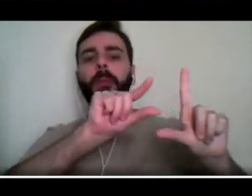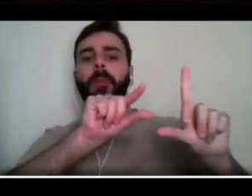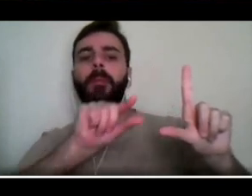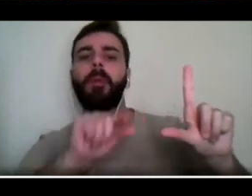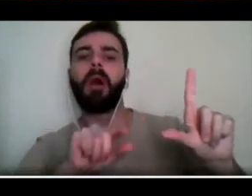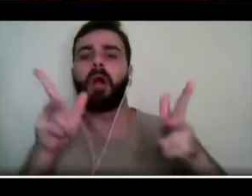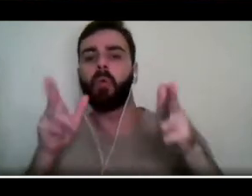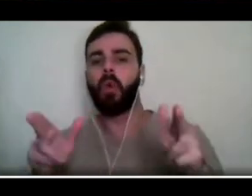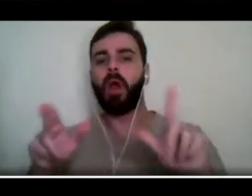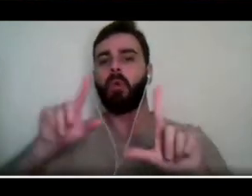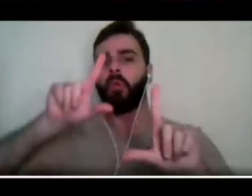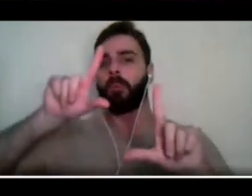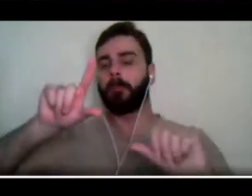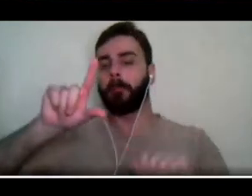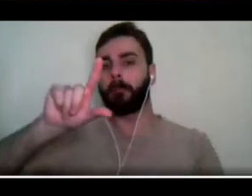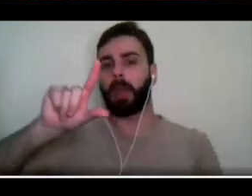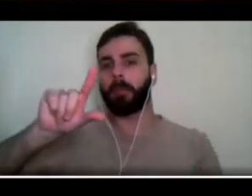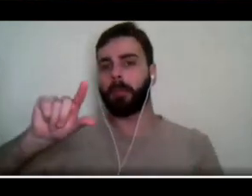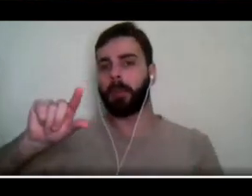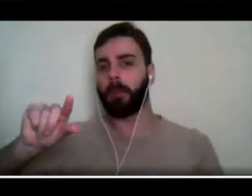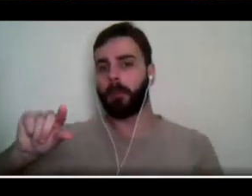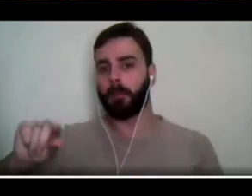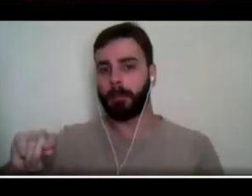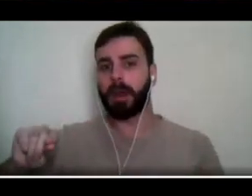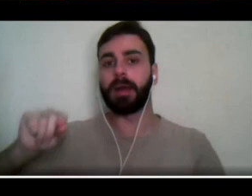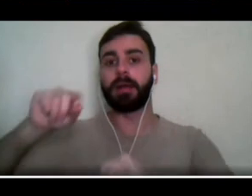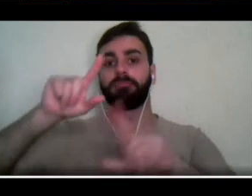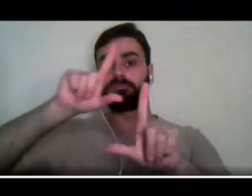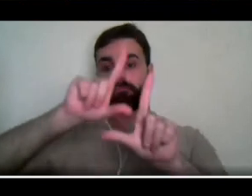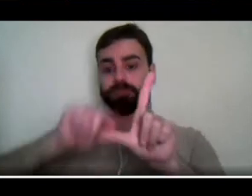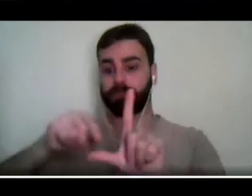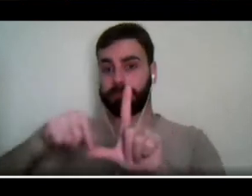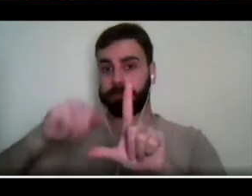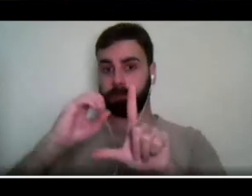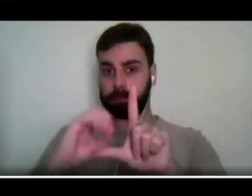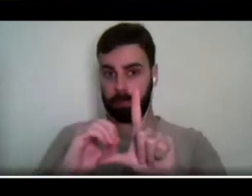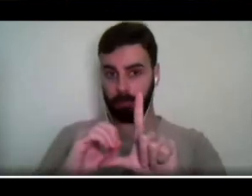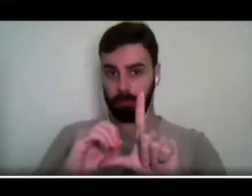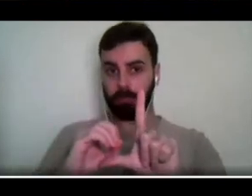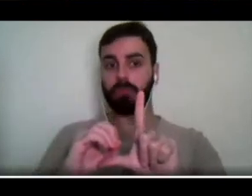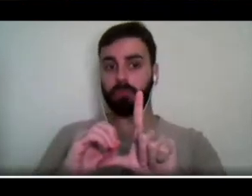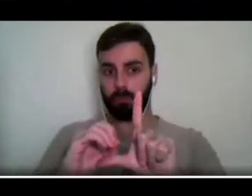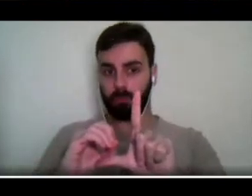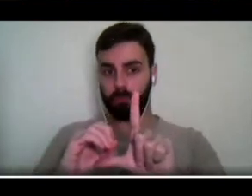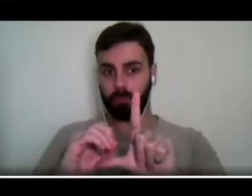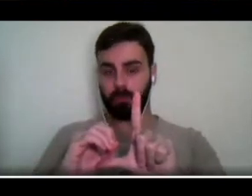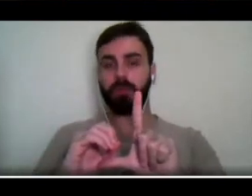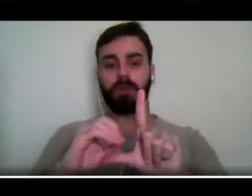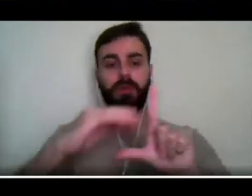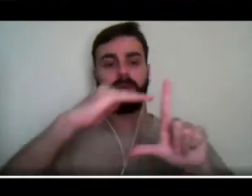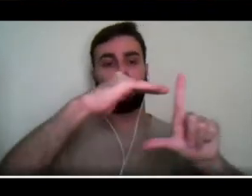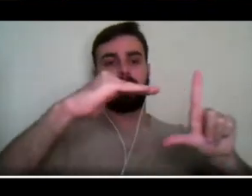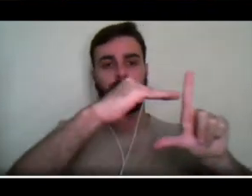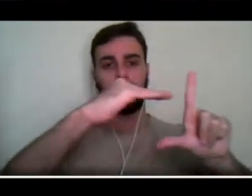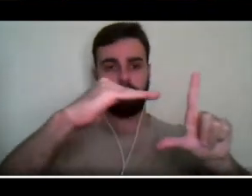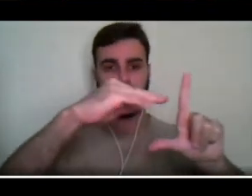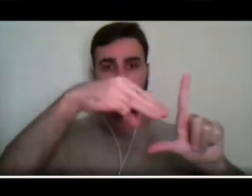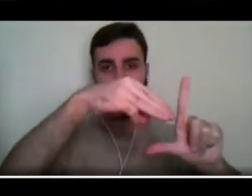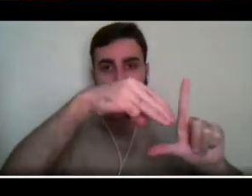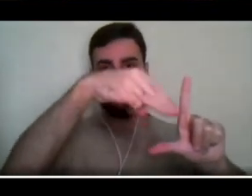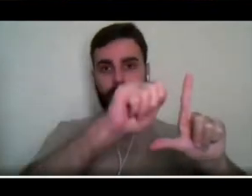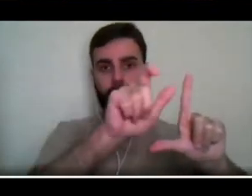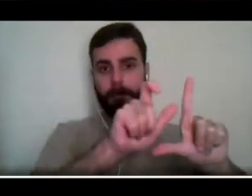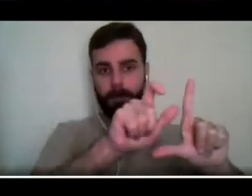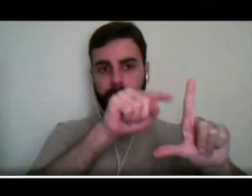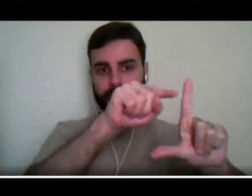né? Que é a altura máxima. A partir da altura máxima, agora a inclinação é negativa, ou seja, a derivada Vy